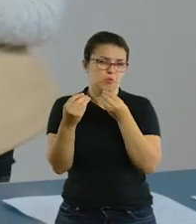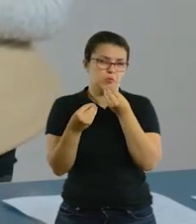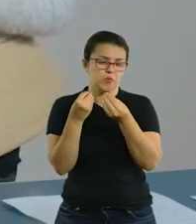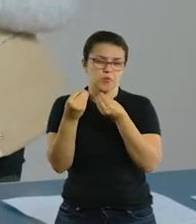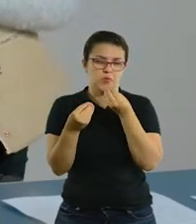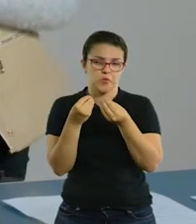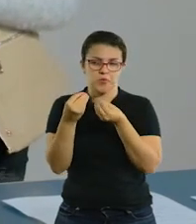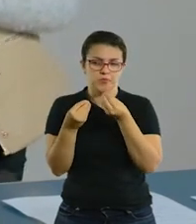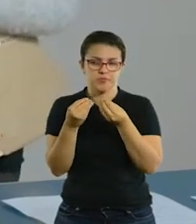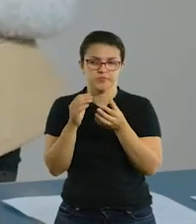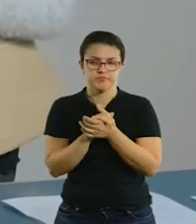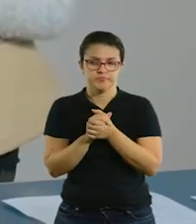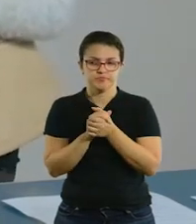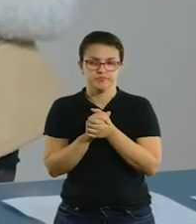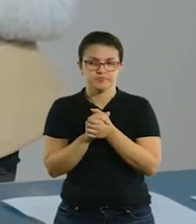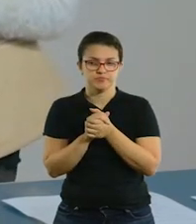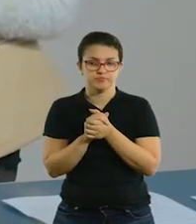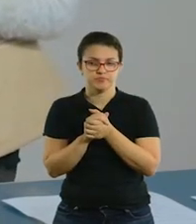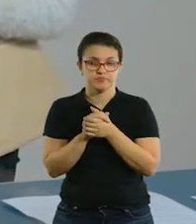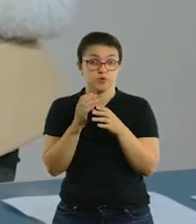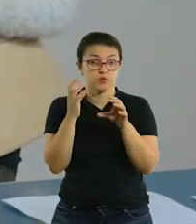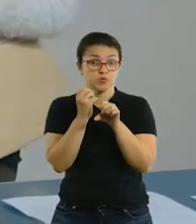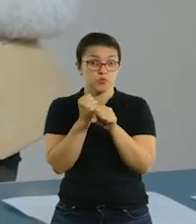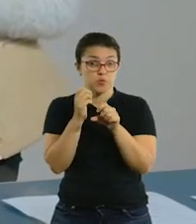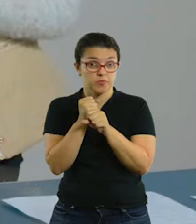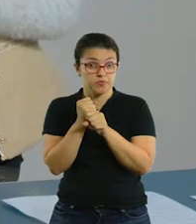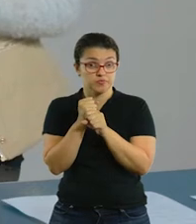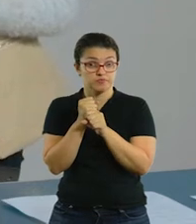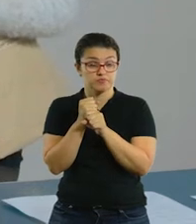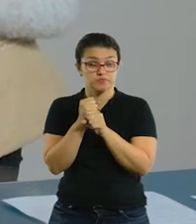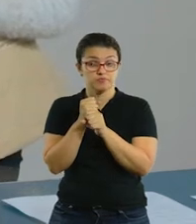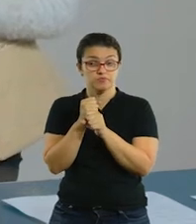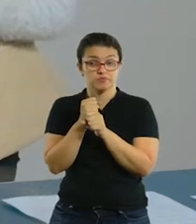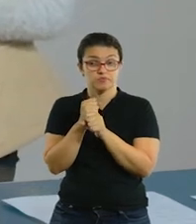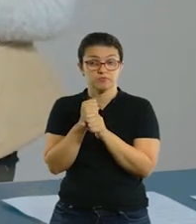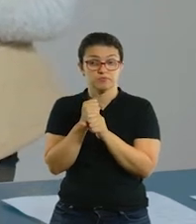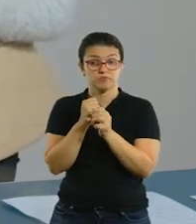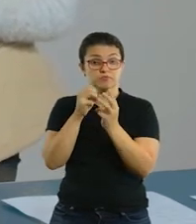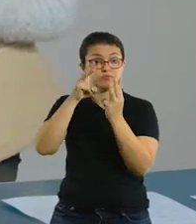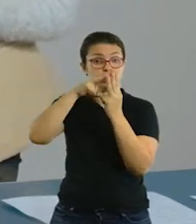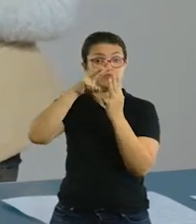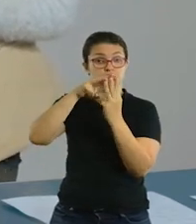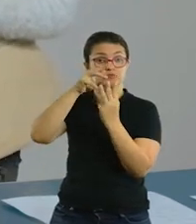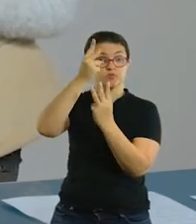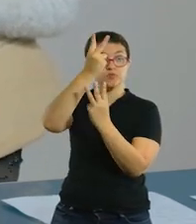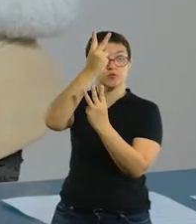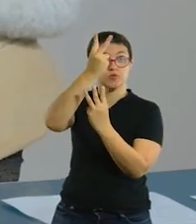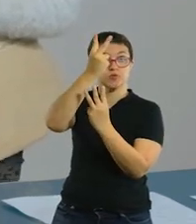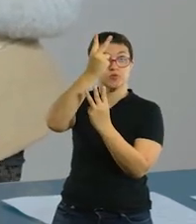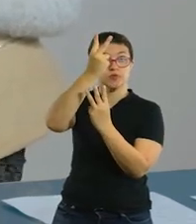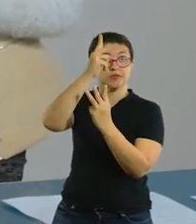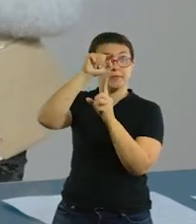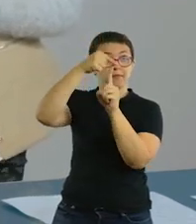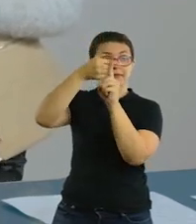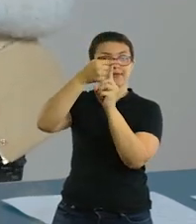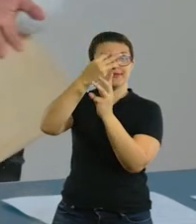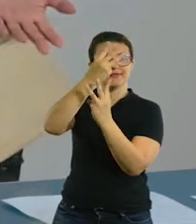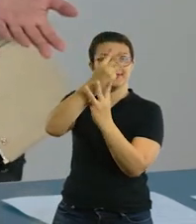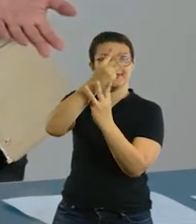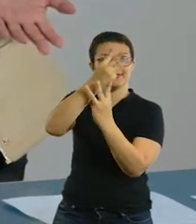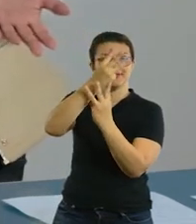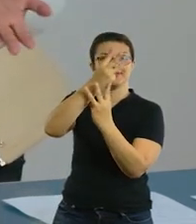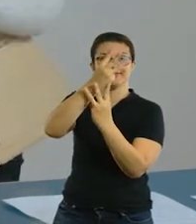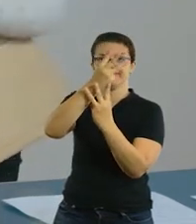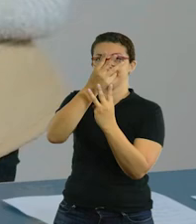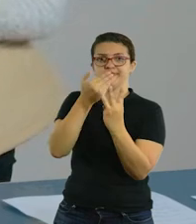fazer? Como são centenas exatas, vocês somem primeiro apenas os números que estão na centena. Então, eu tenho 2 mais 3. Fácil, né?